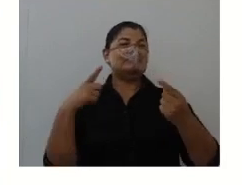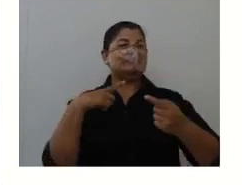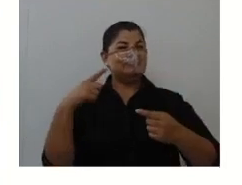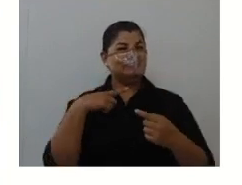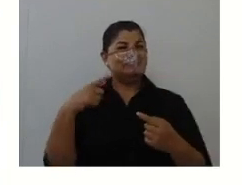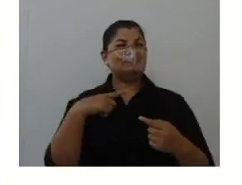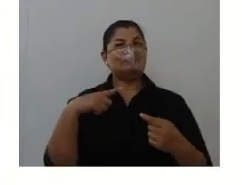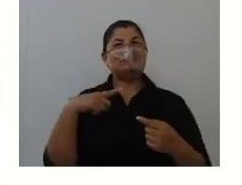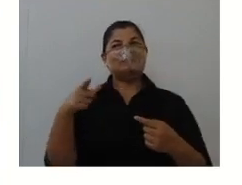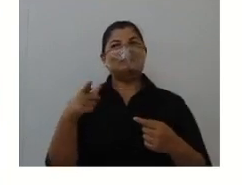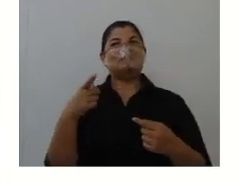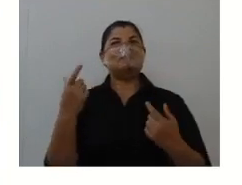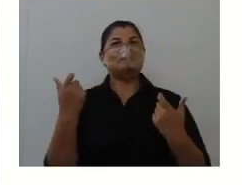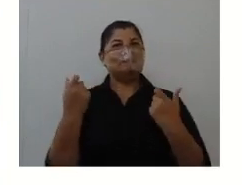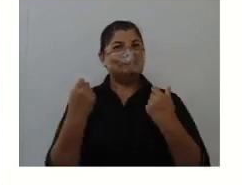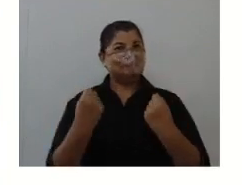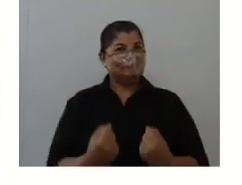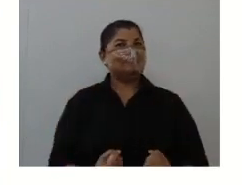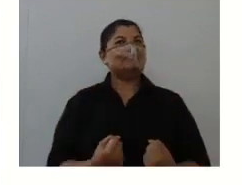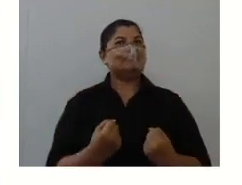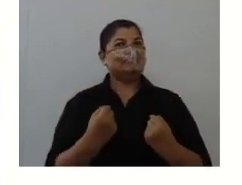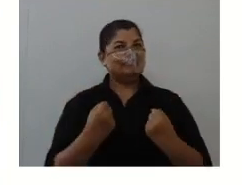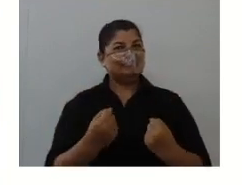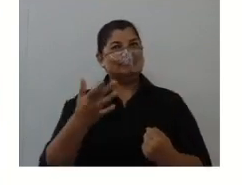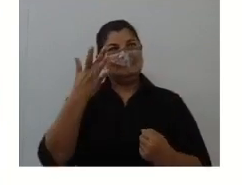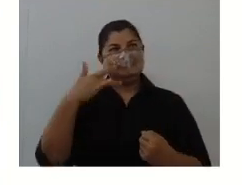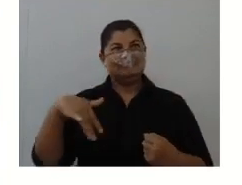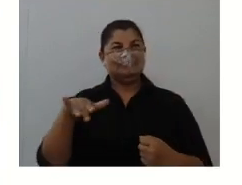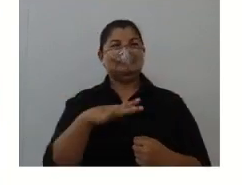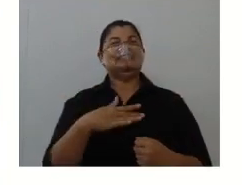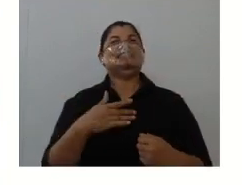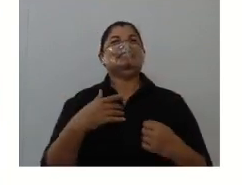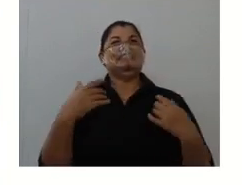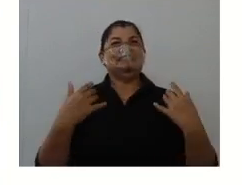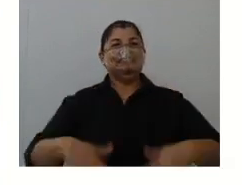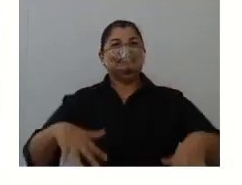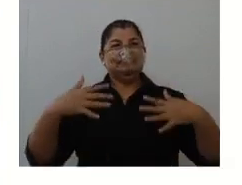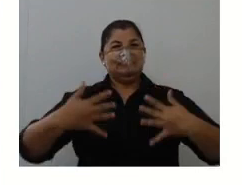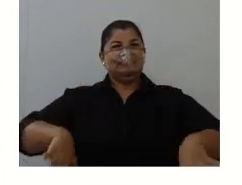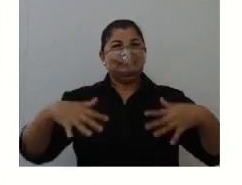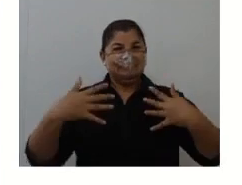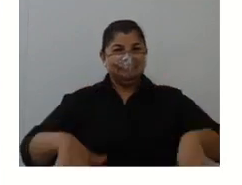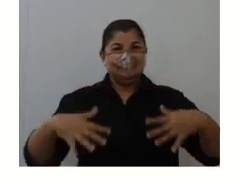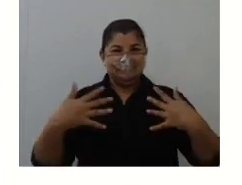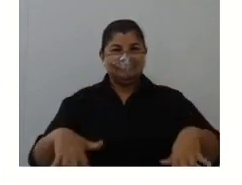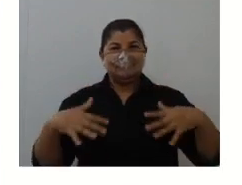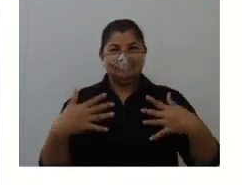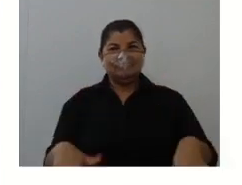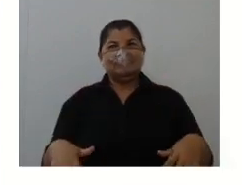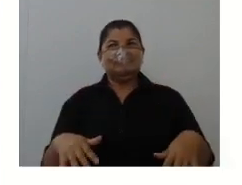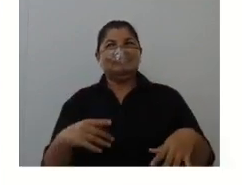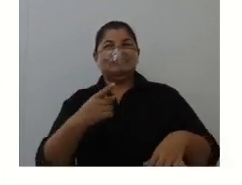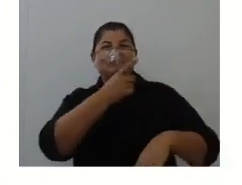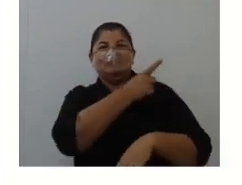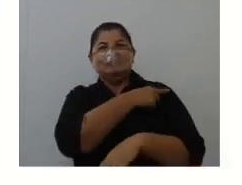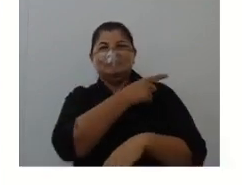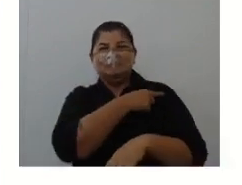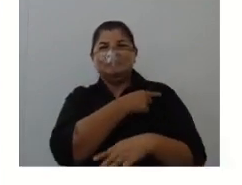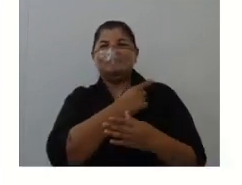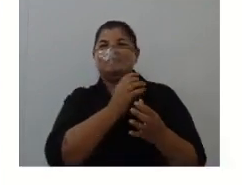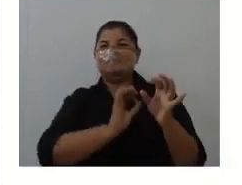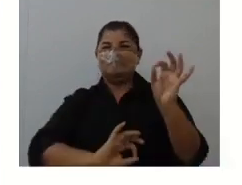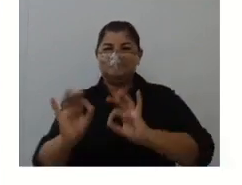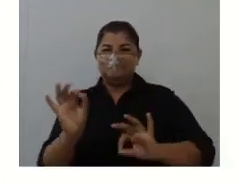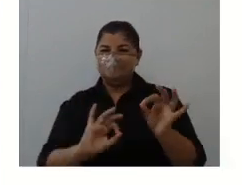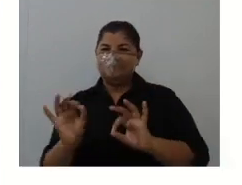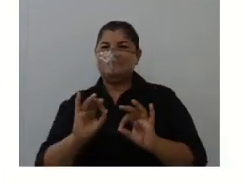lasqueira, esse aí é pesado, viu? A galera de primeiro ano já vai se preparando, porque daqui a